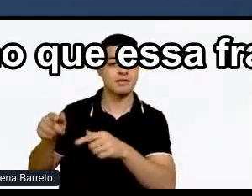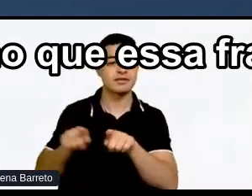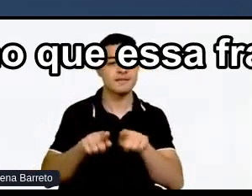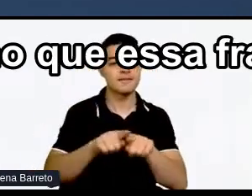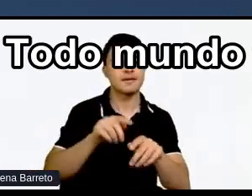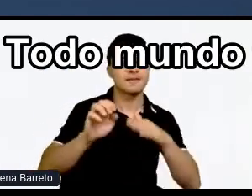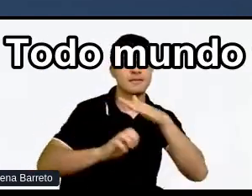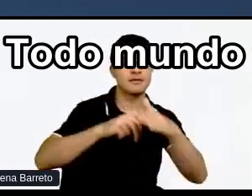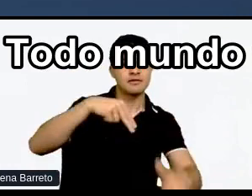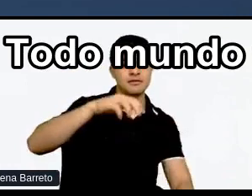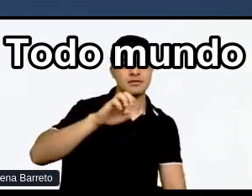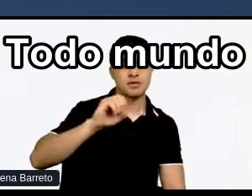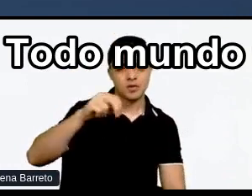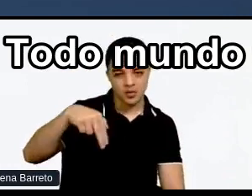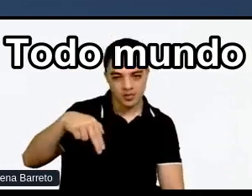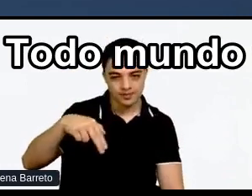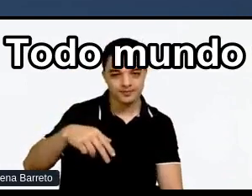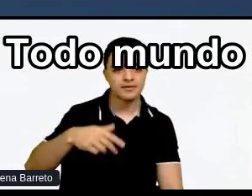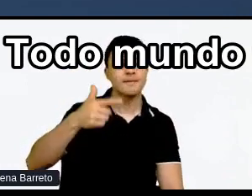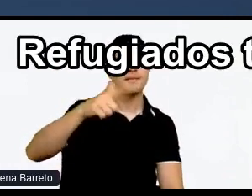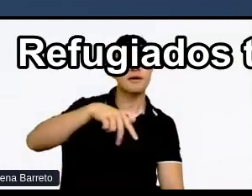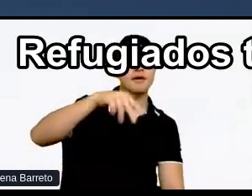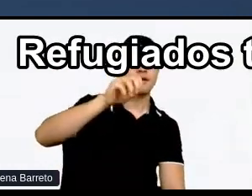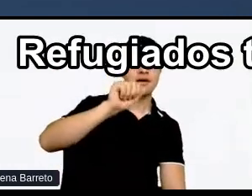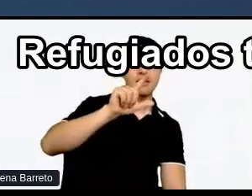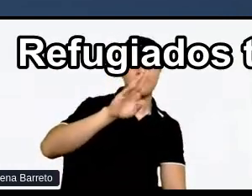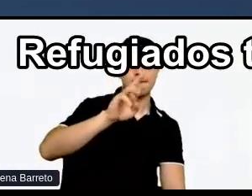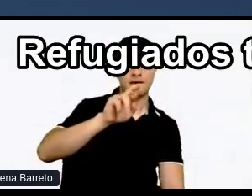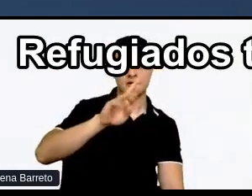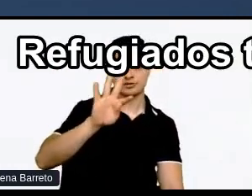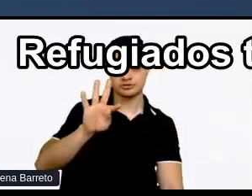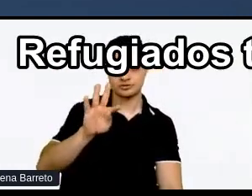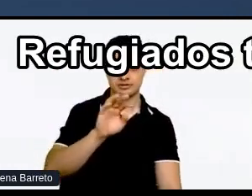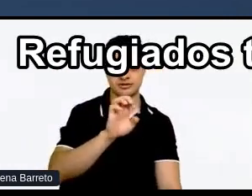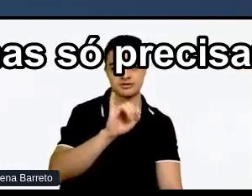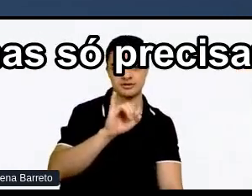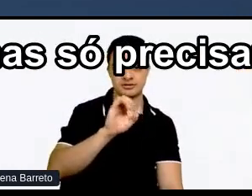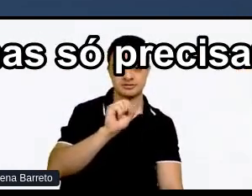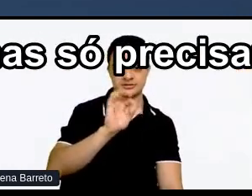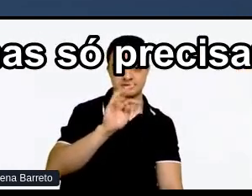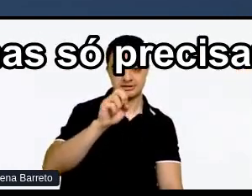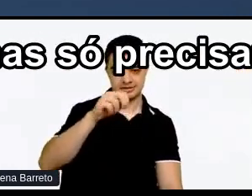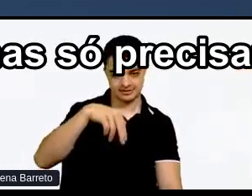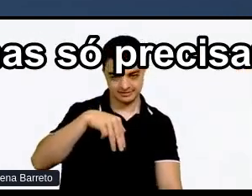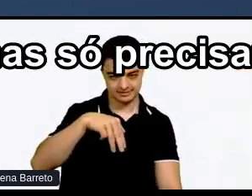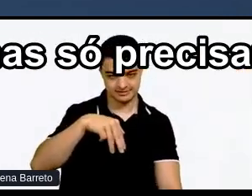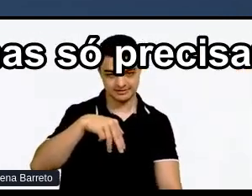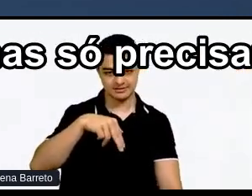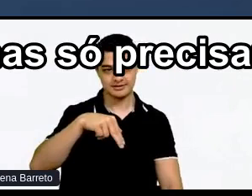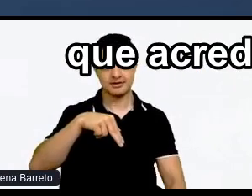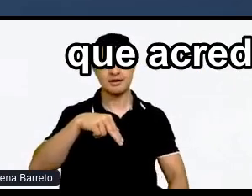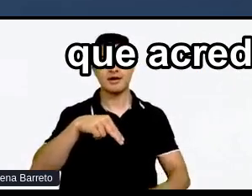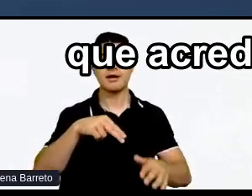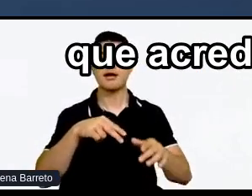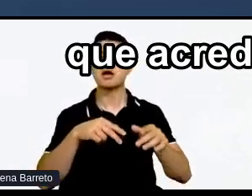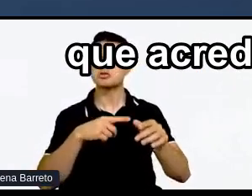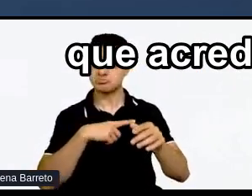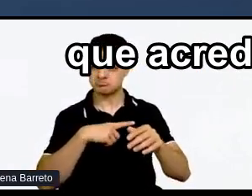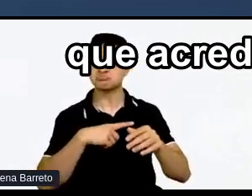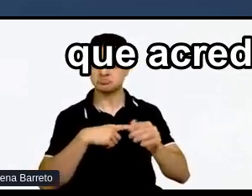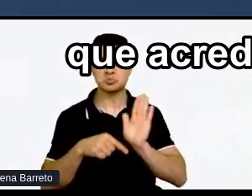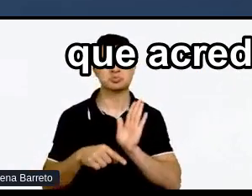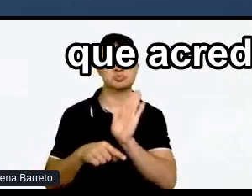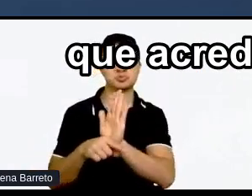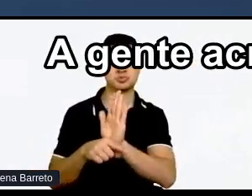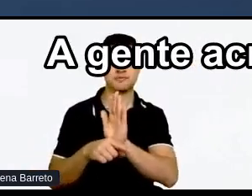importante, né? Todo mundo tem potencial. Refugiados têm potencial, mas só precisamos de pessoas que